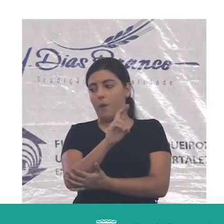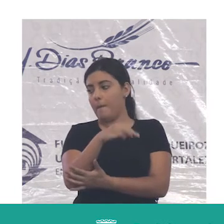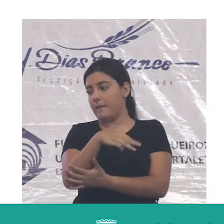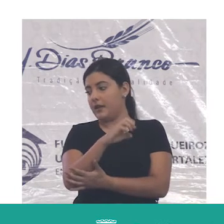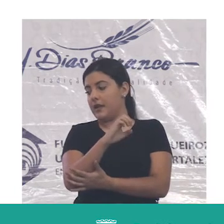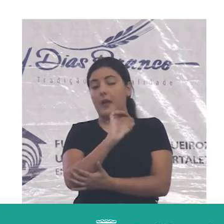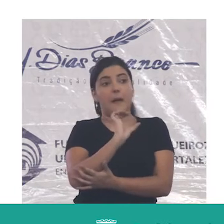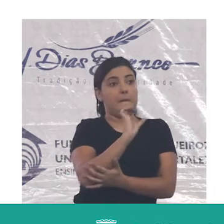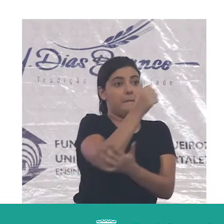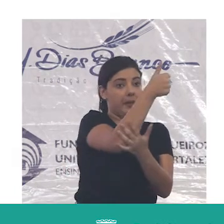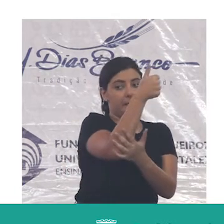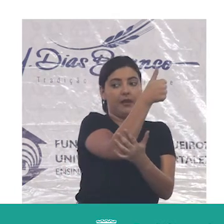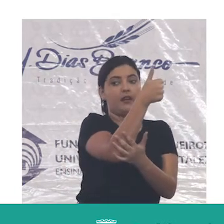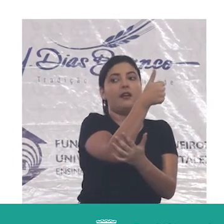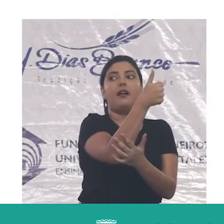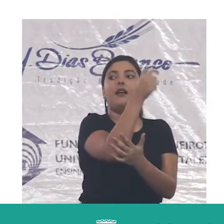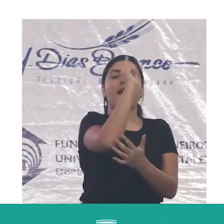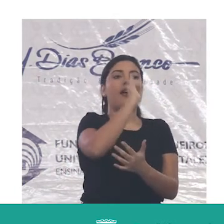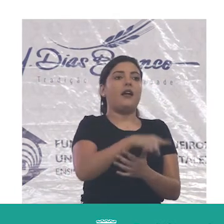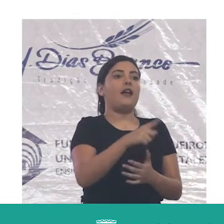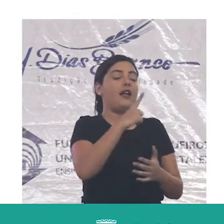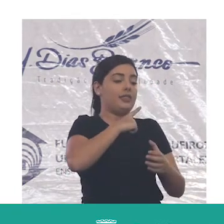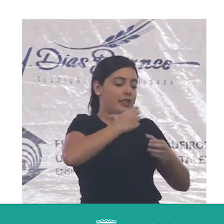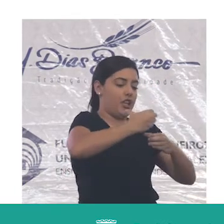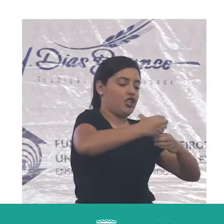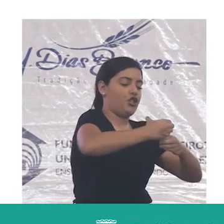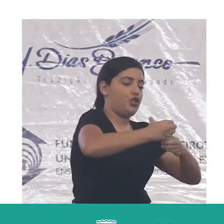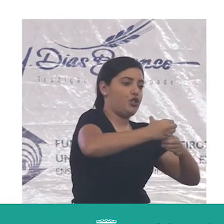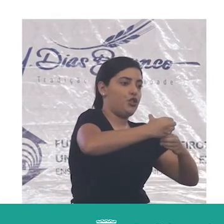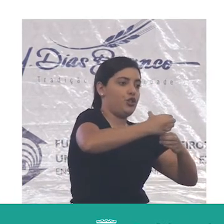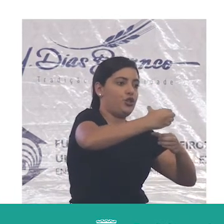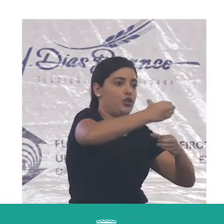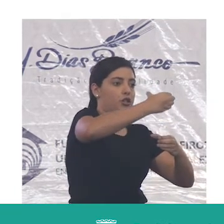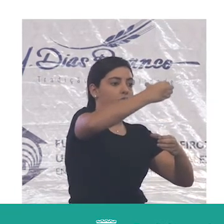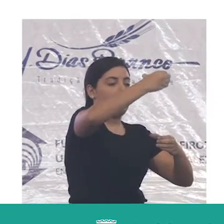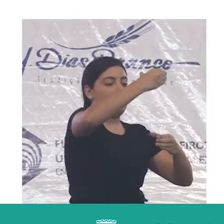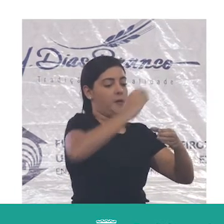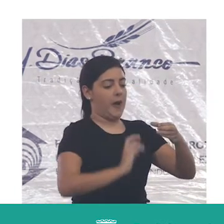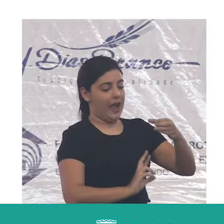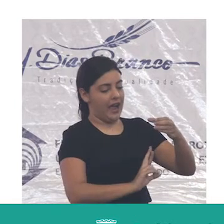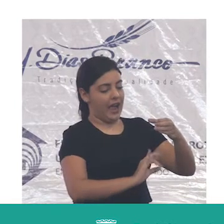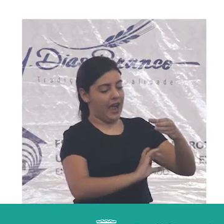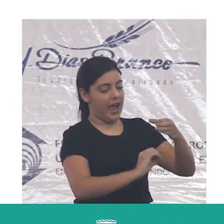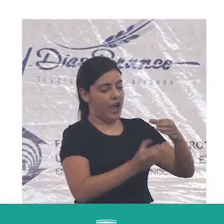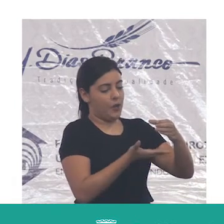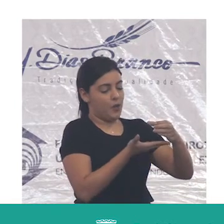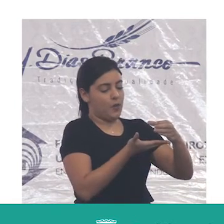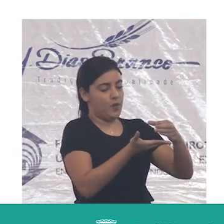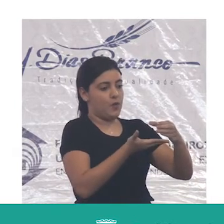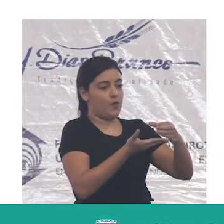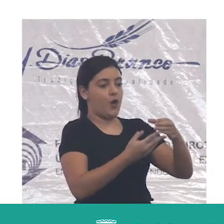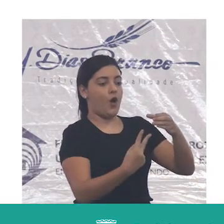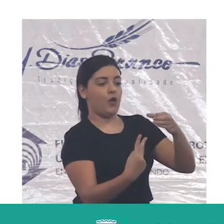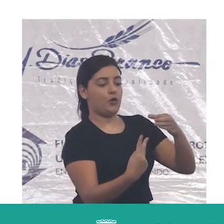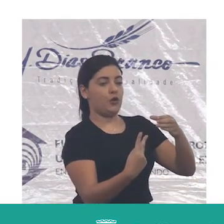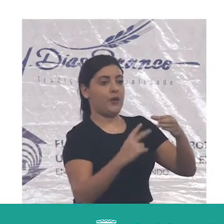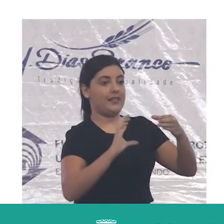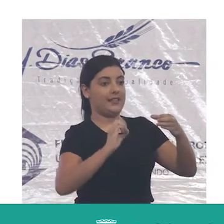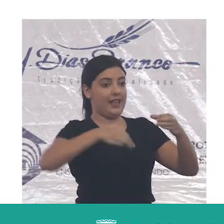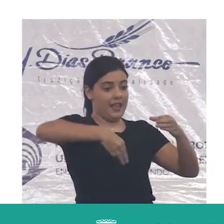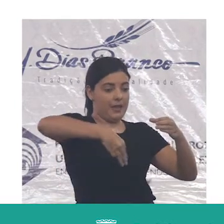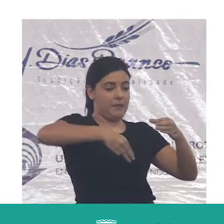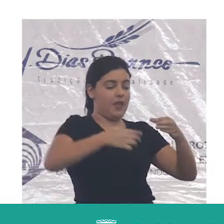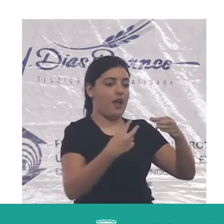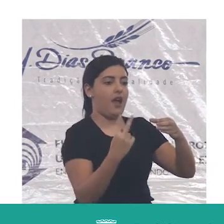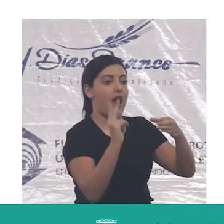A primeira é um cilindro de raio da base igual a 2 centímetros